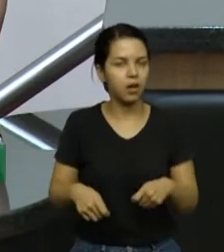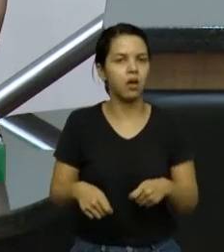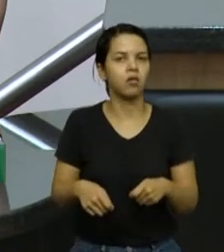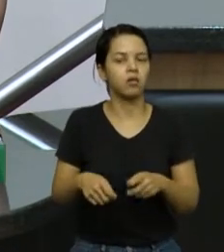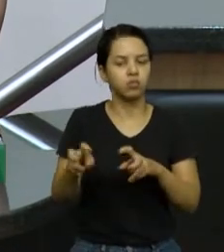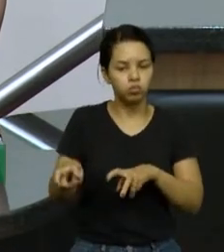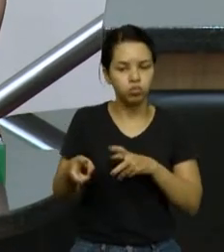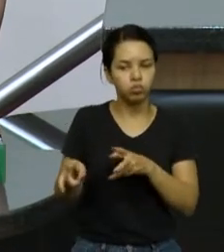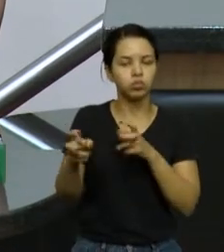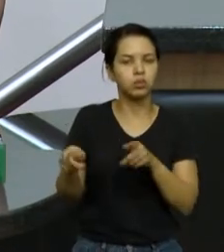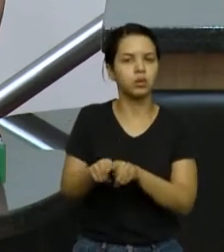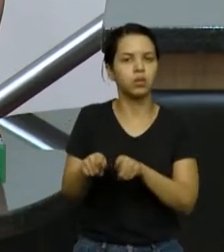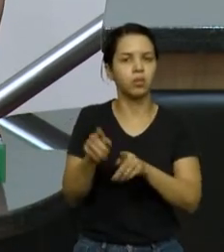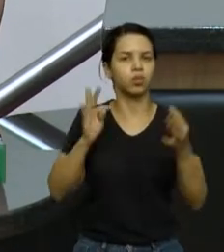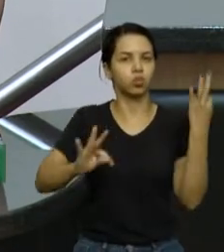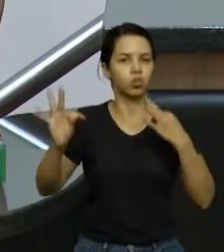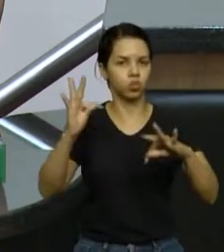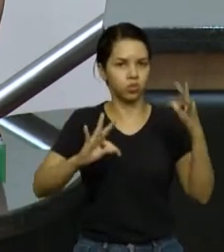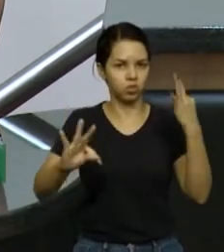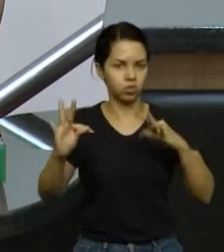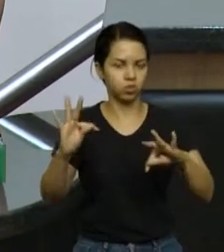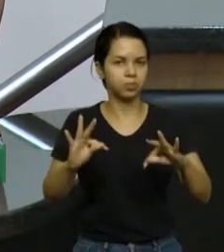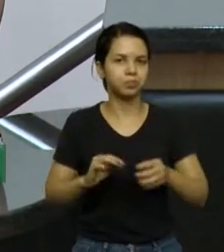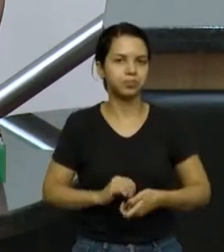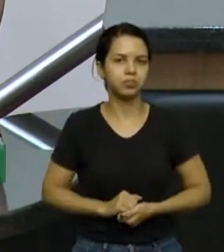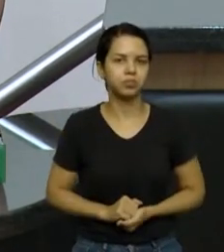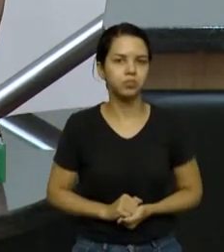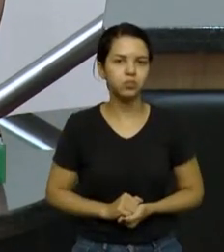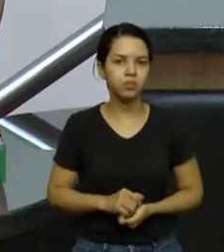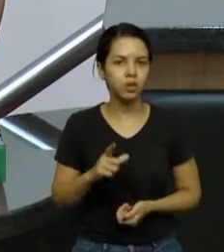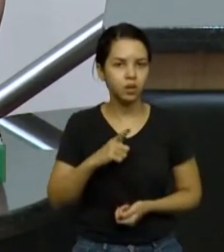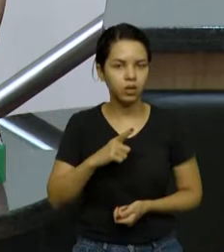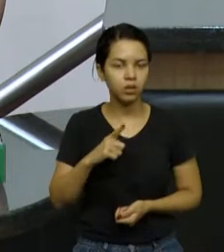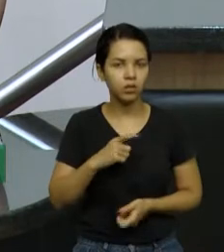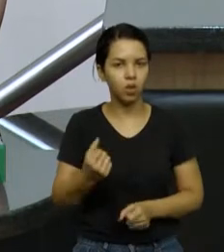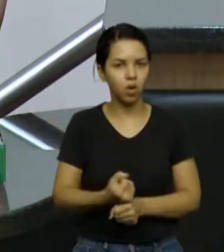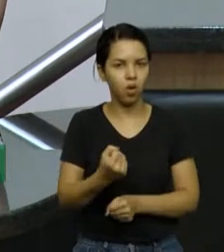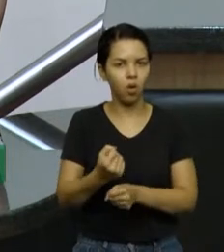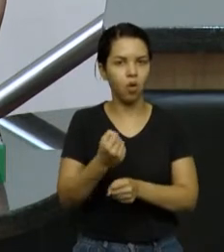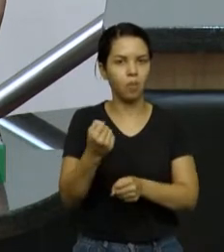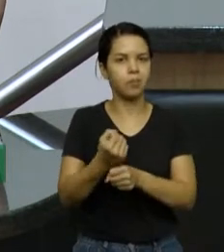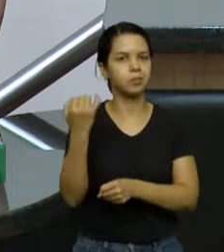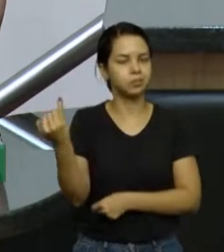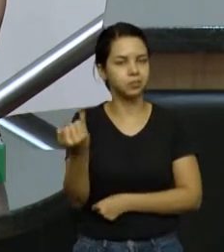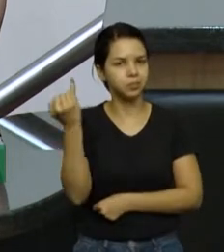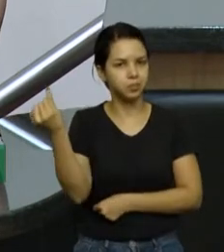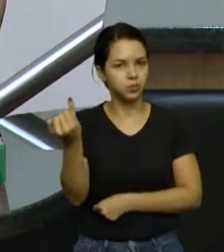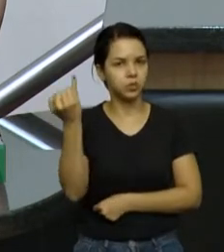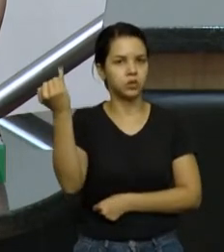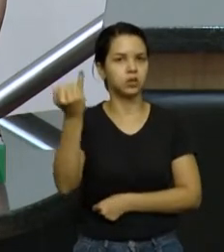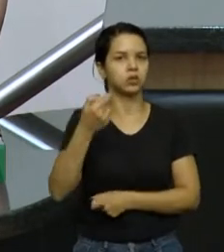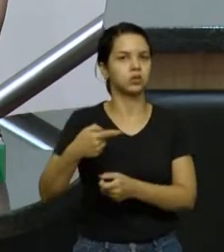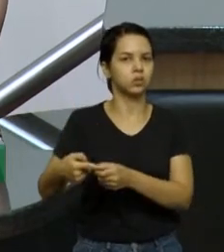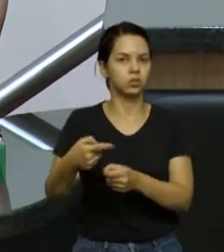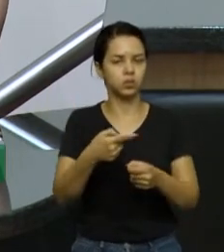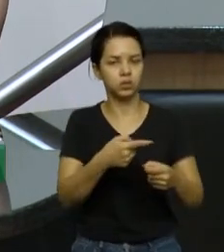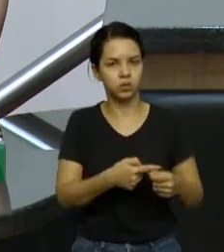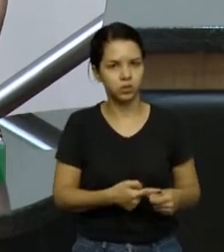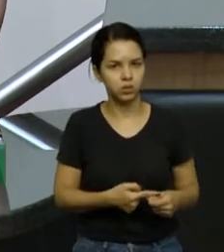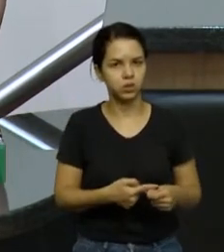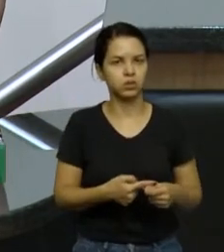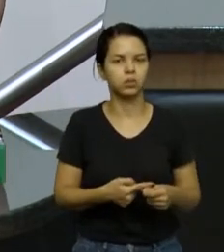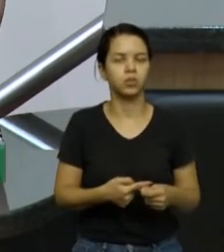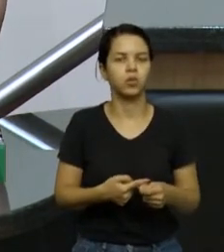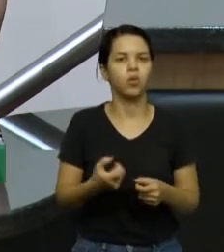exploração também do turismo. Temos obras importantes no nosso município, que estão sendo implantadas, obras que